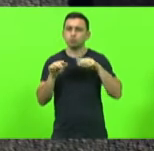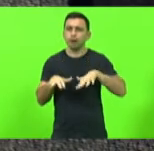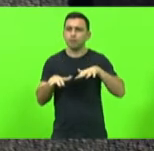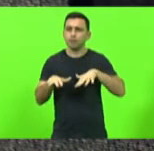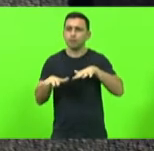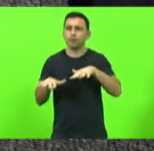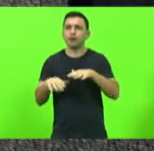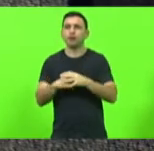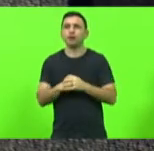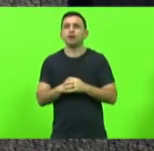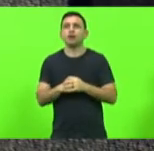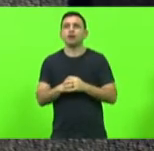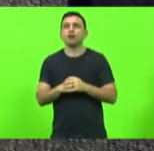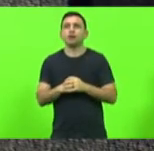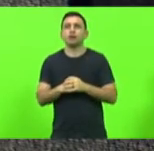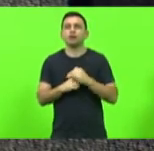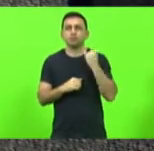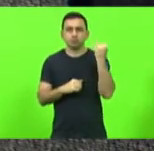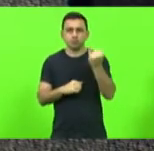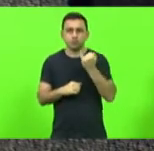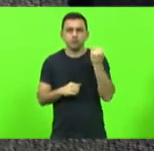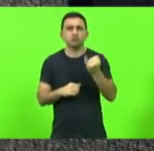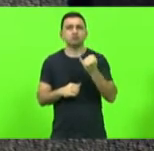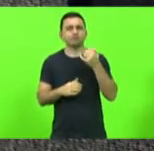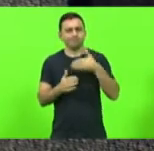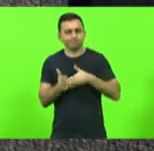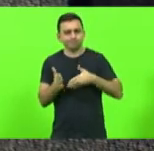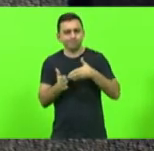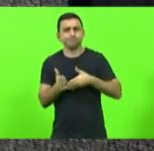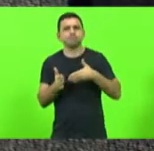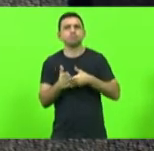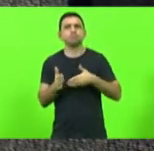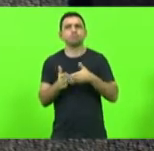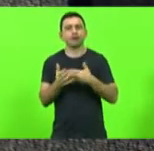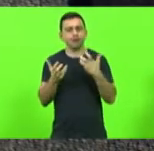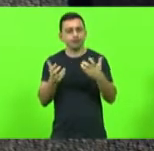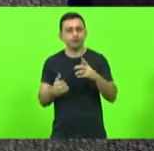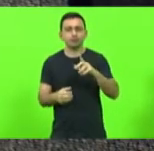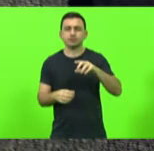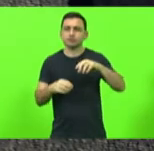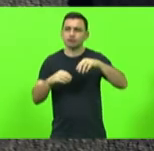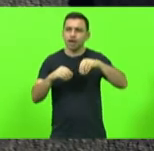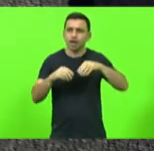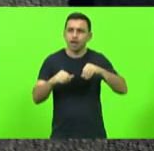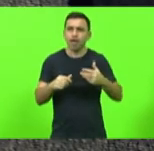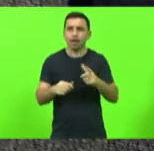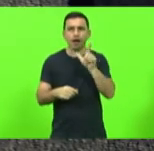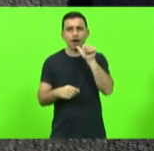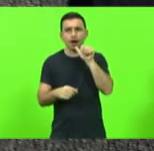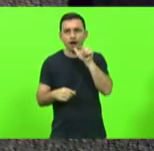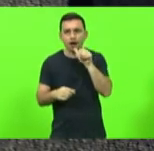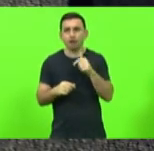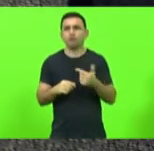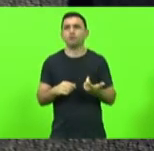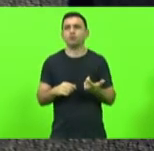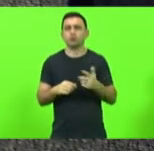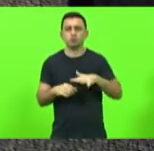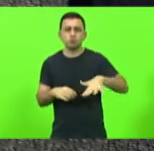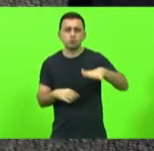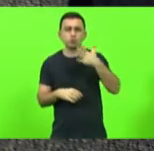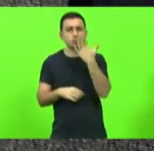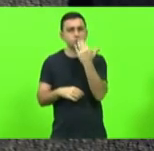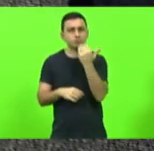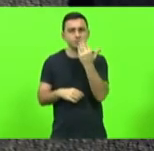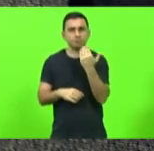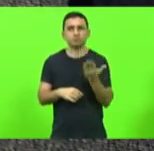a importância da resistência, da luta pela terra, pela água, pelos alimentos, né, Jandir?